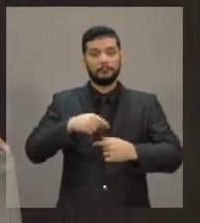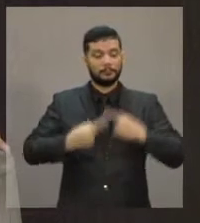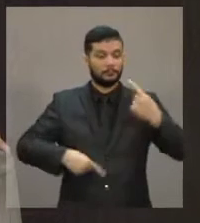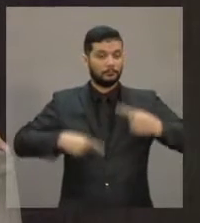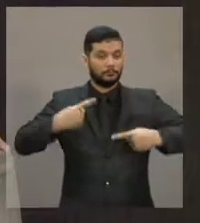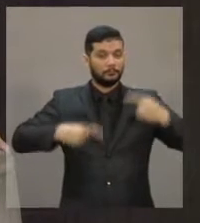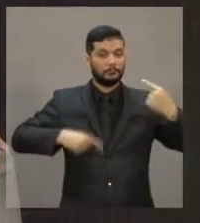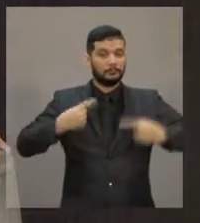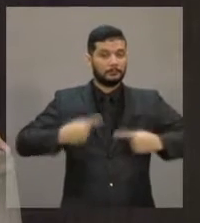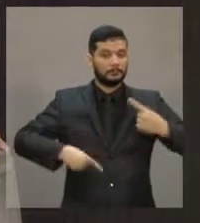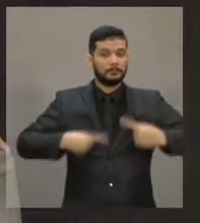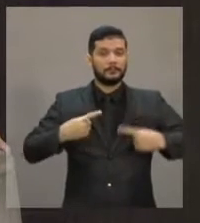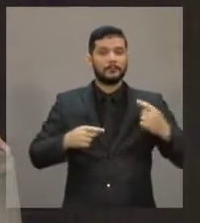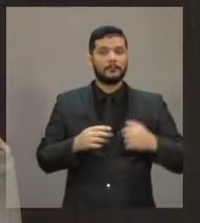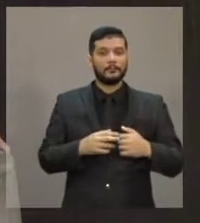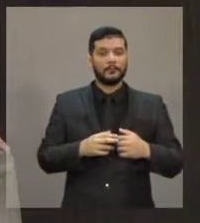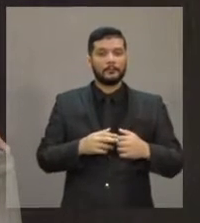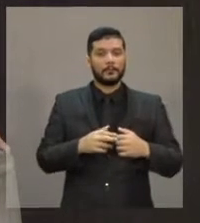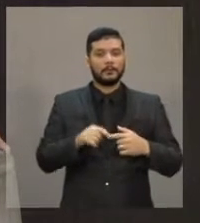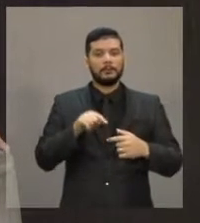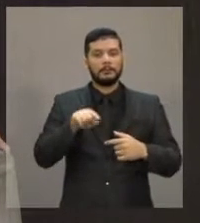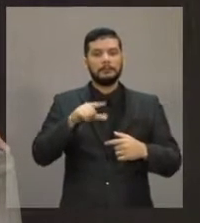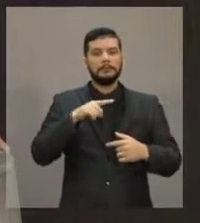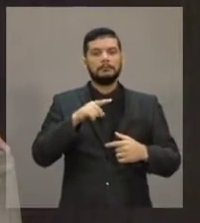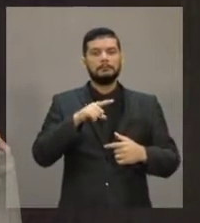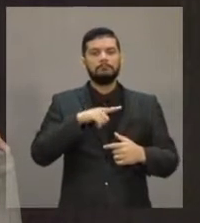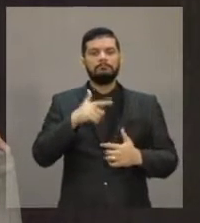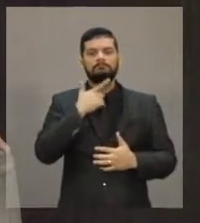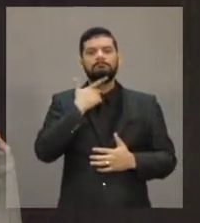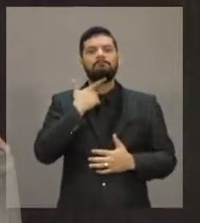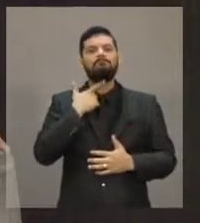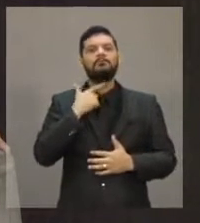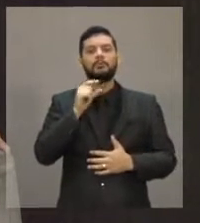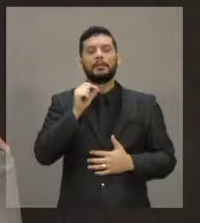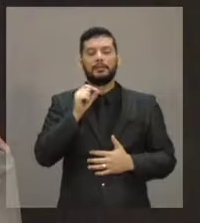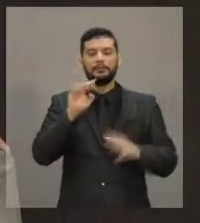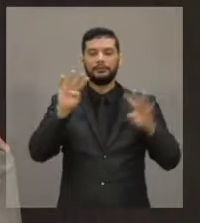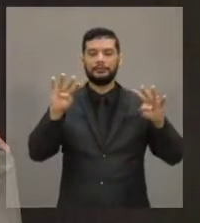coisas, ele almeja maioria eleitoral.